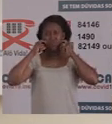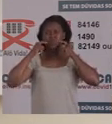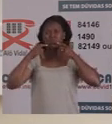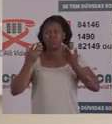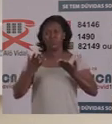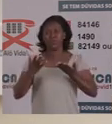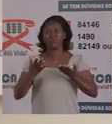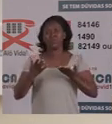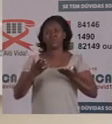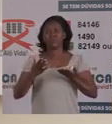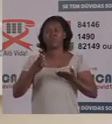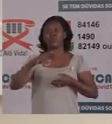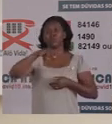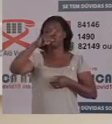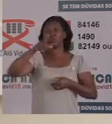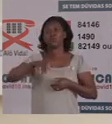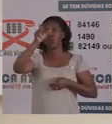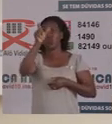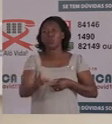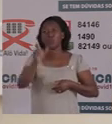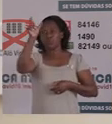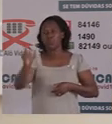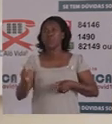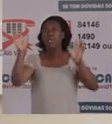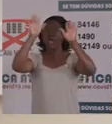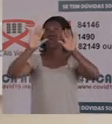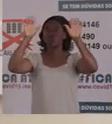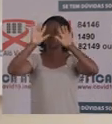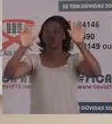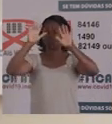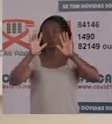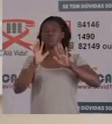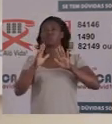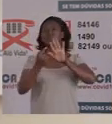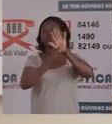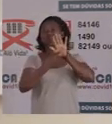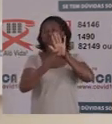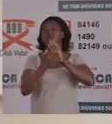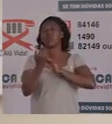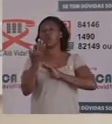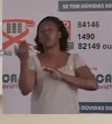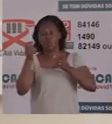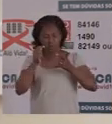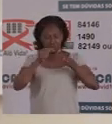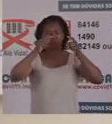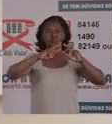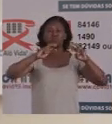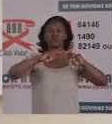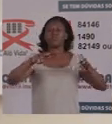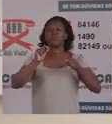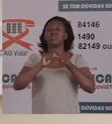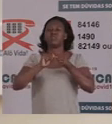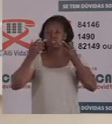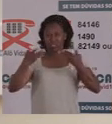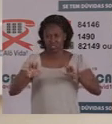Então, as barras azuis indicam o número de testes feitos e as barras cor-de-rosas o número